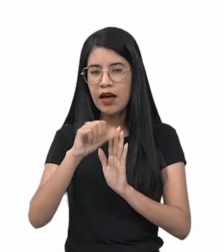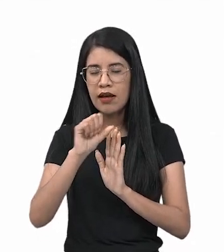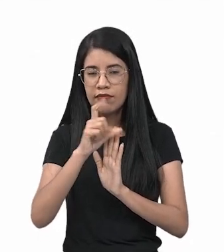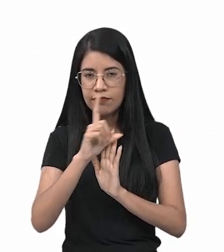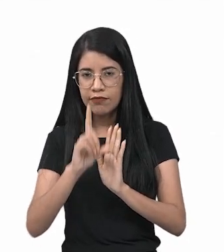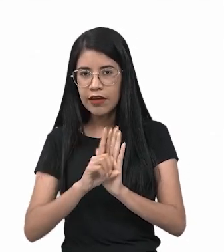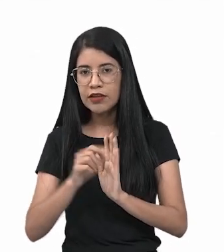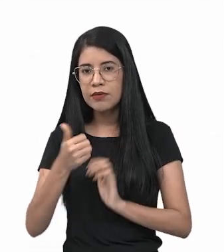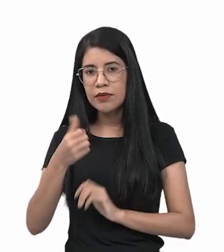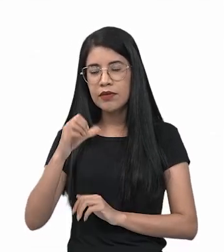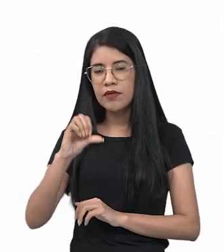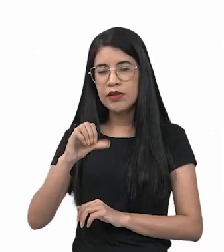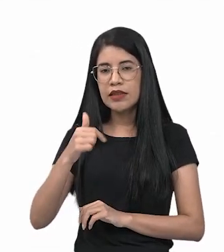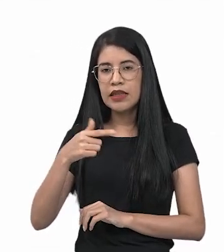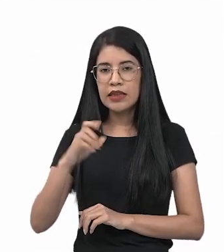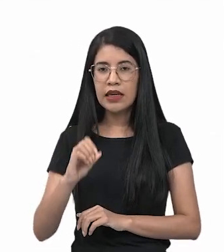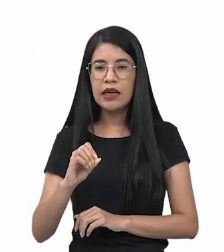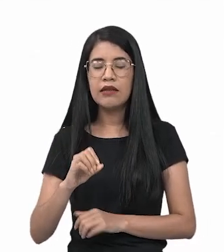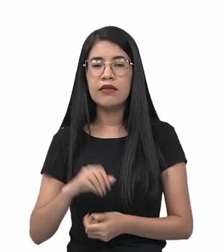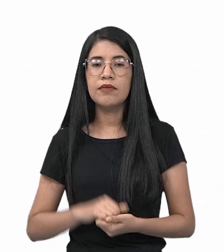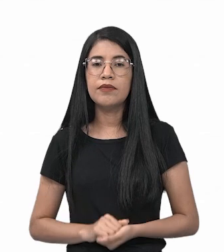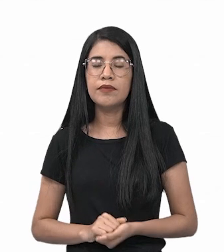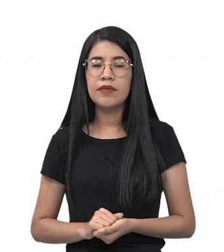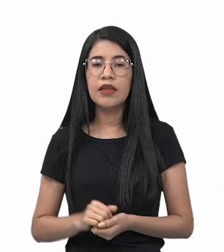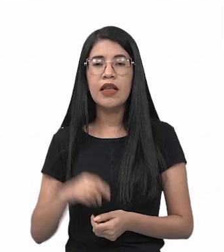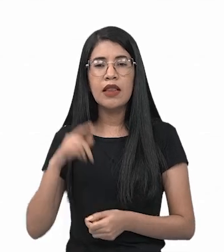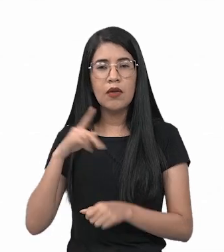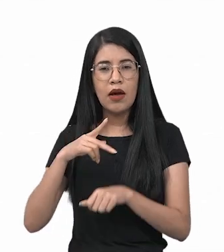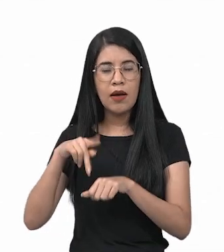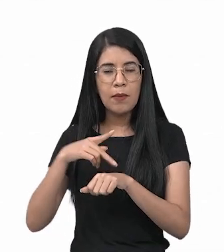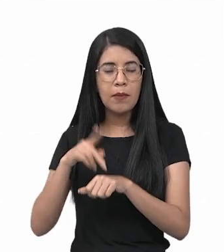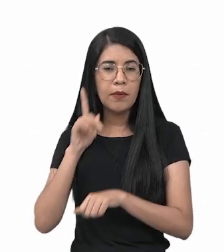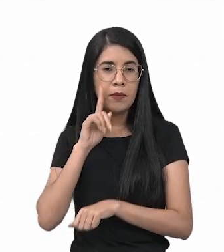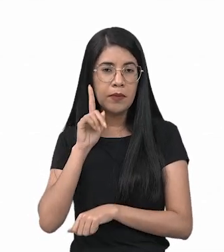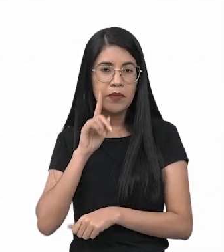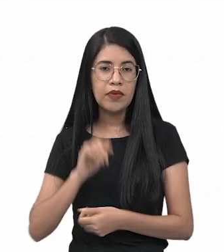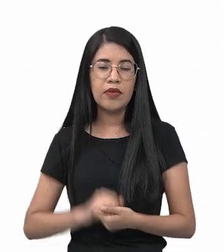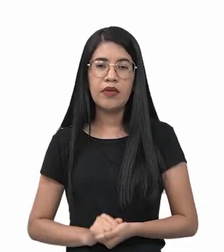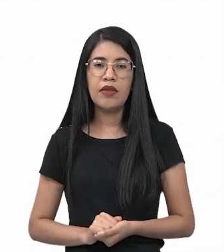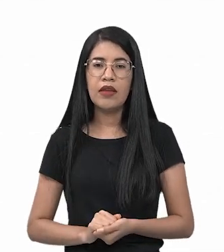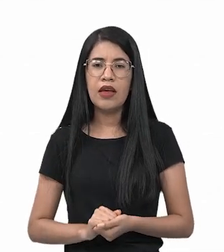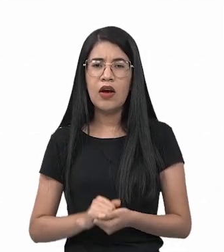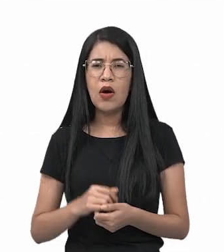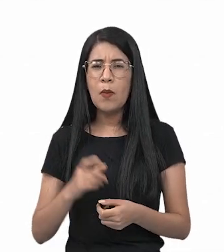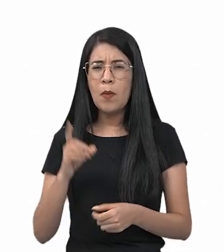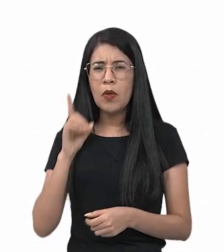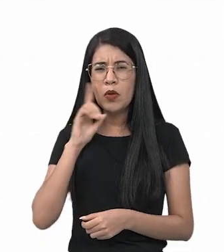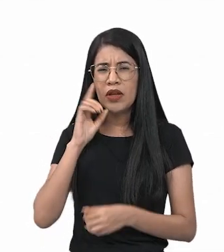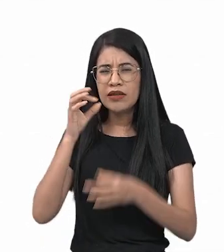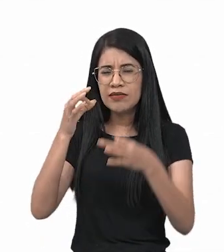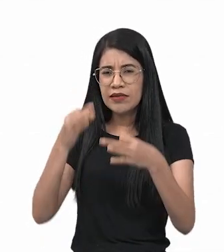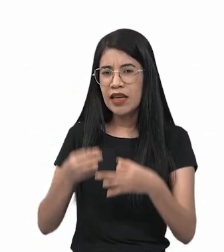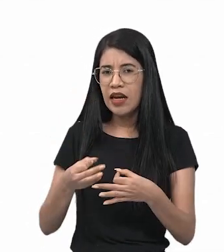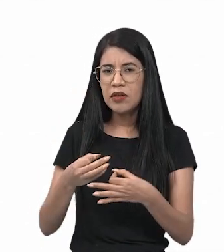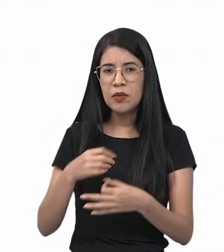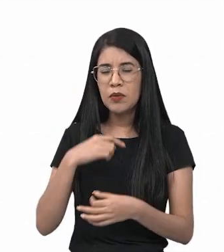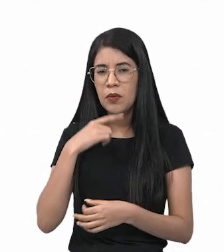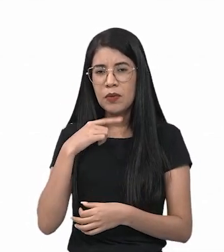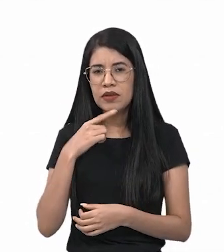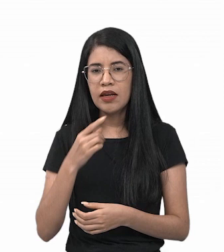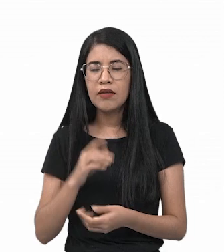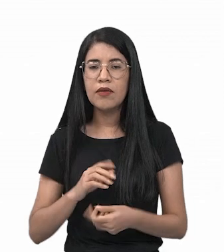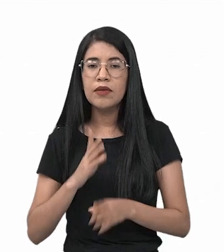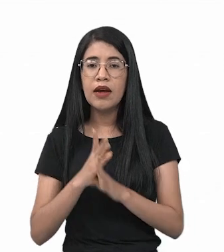1970, no Bronx, em Nova York. É difícil datar especificamente o início de manifestações